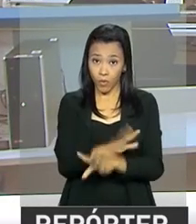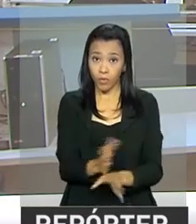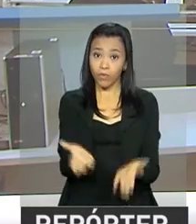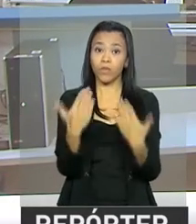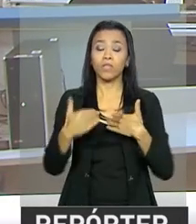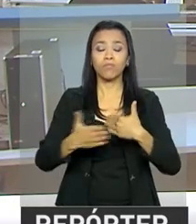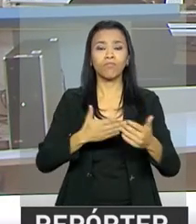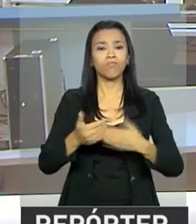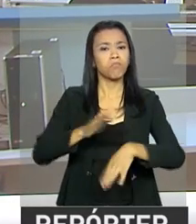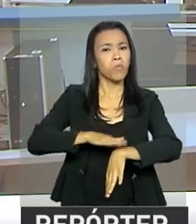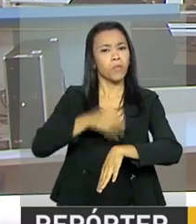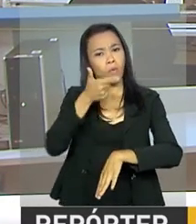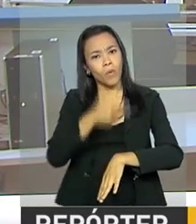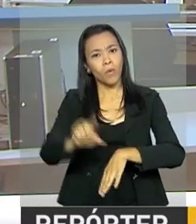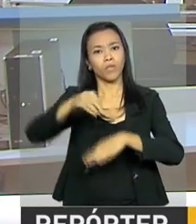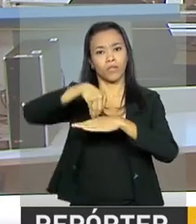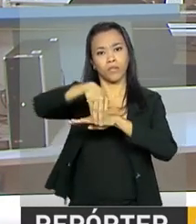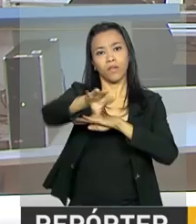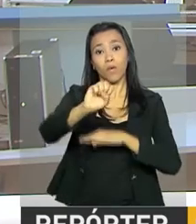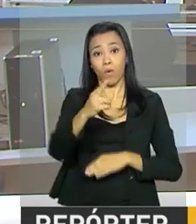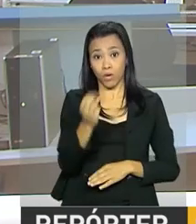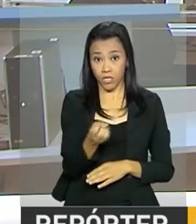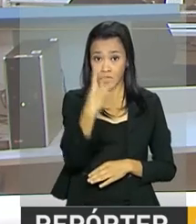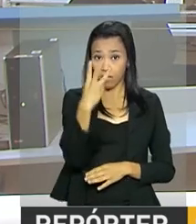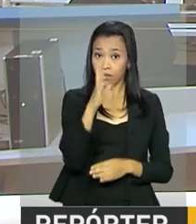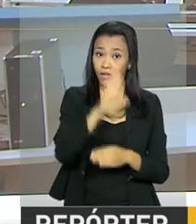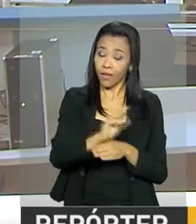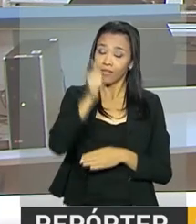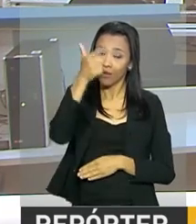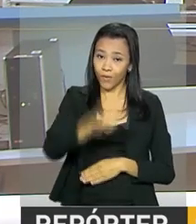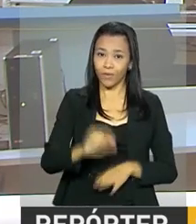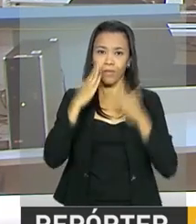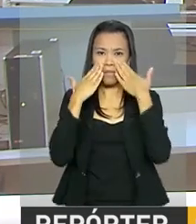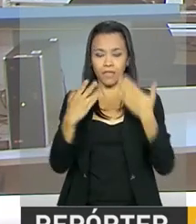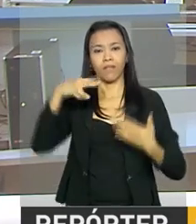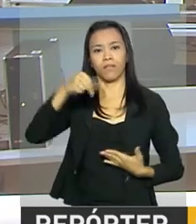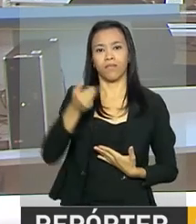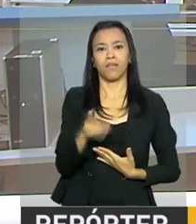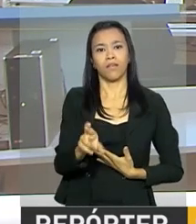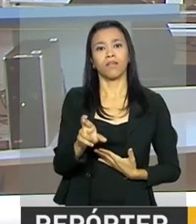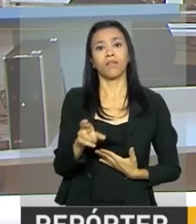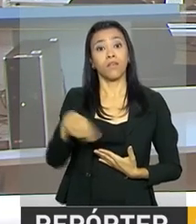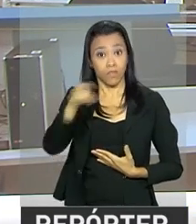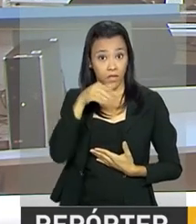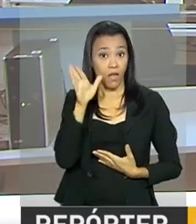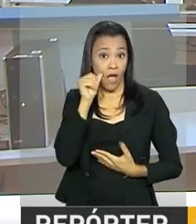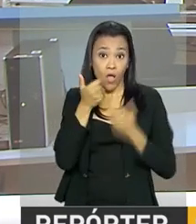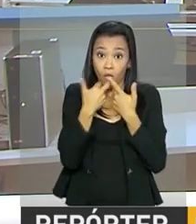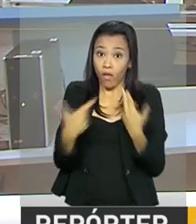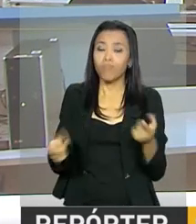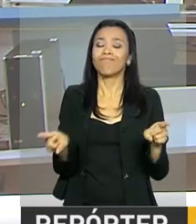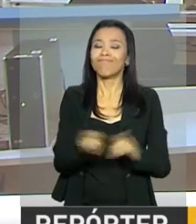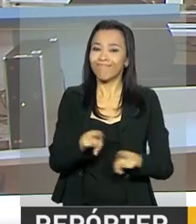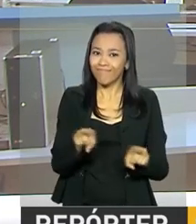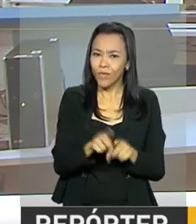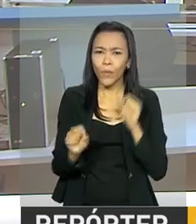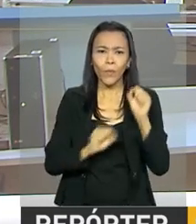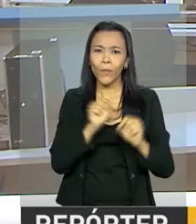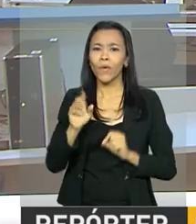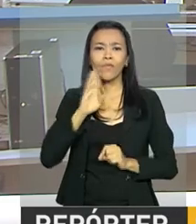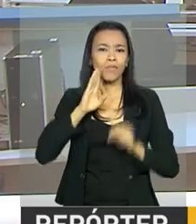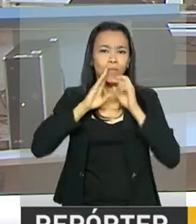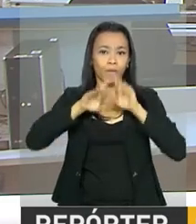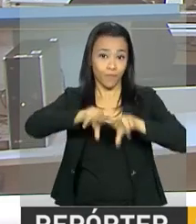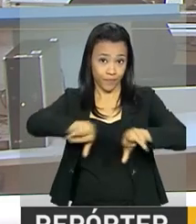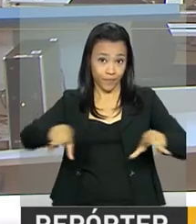momento com outras informações ou às três da tarde na próxima edição do repórter nbr acompanhe as novidades também em nossas